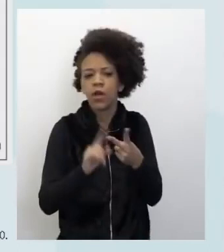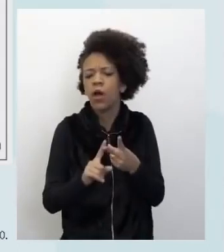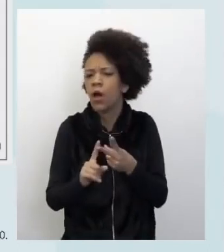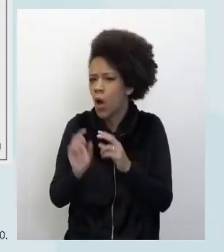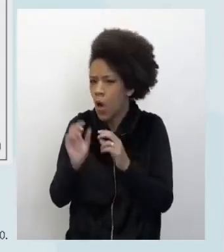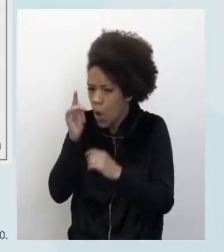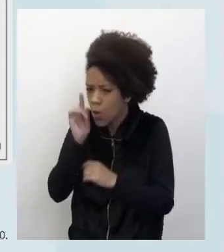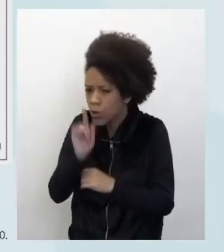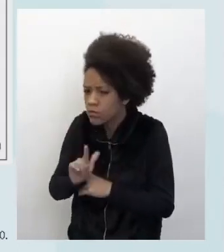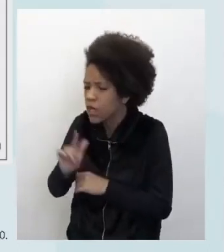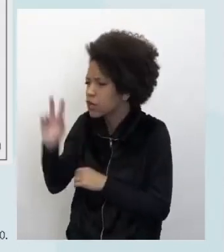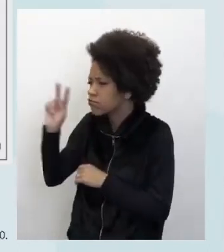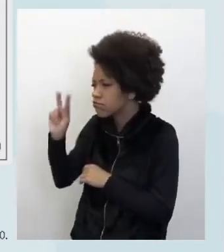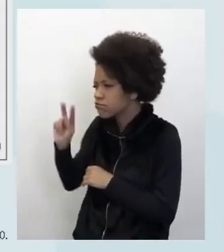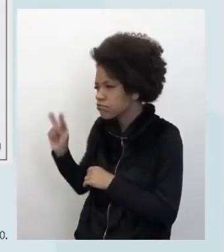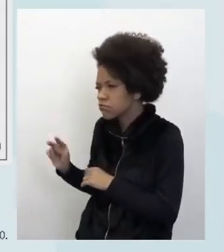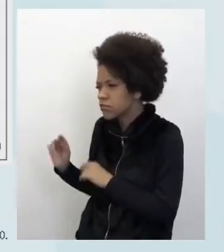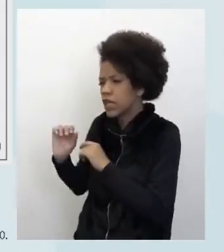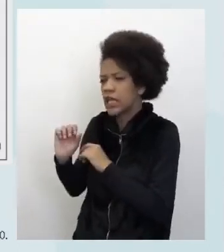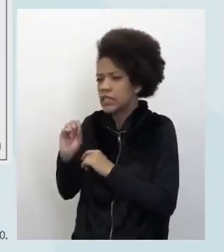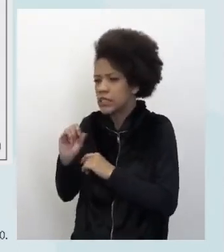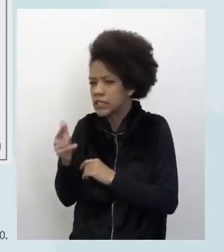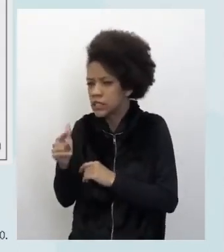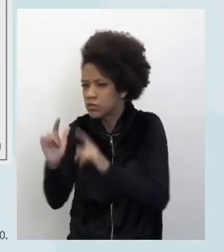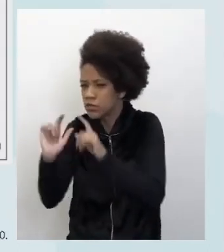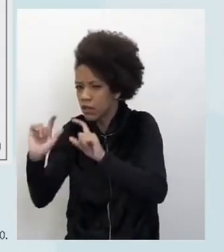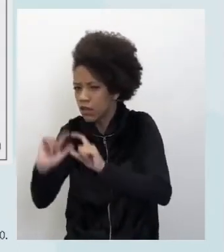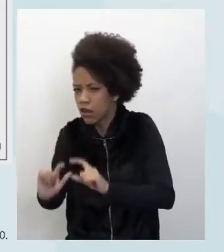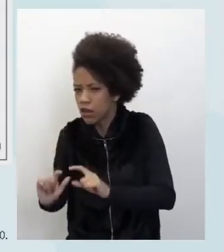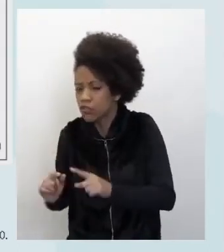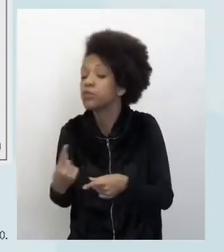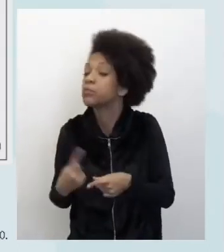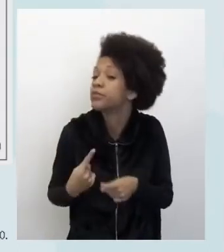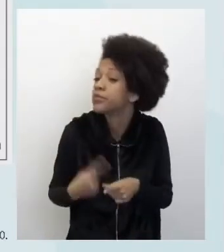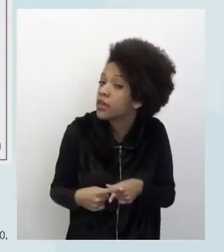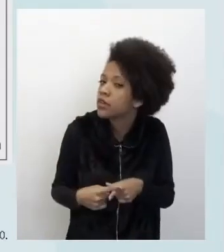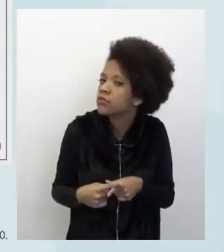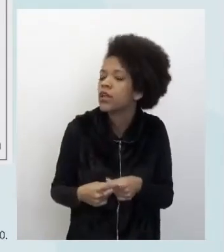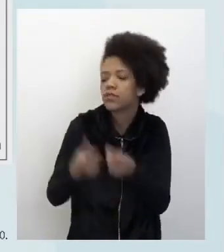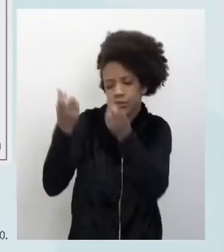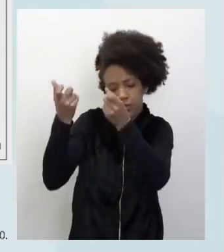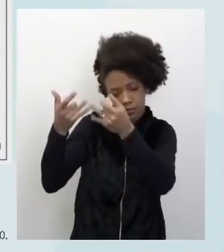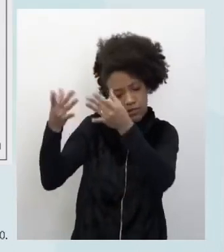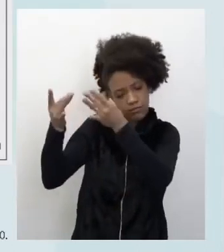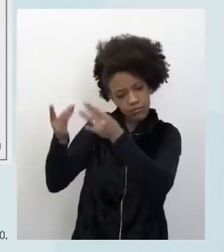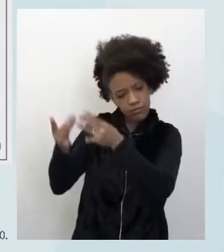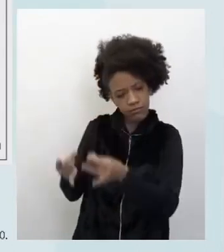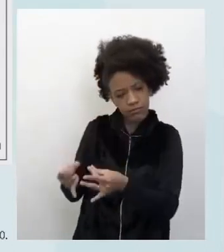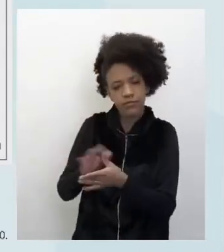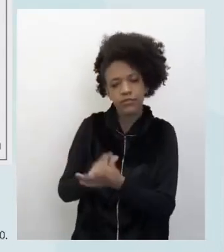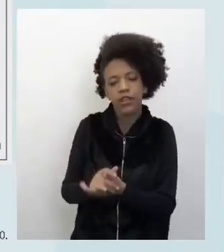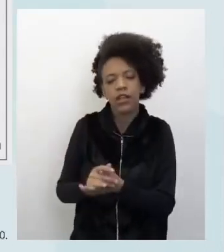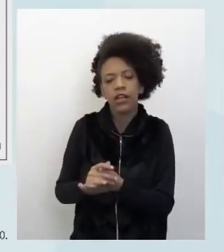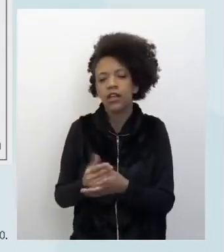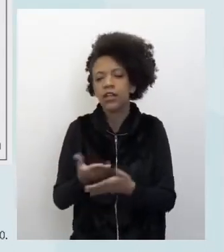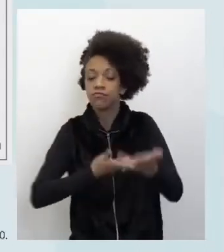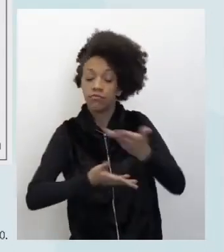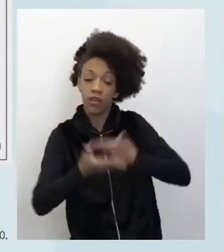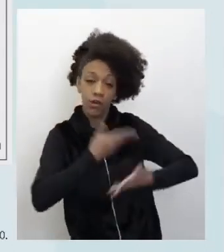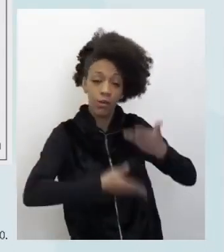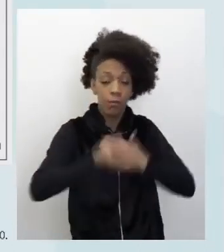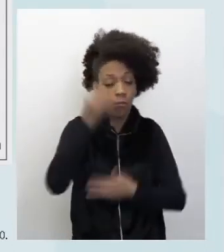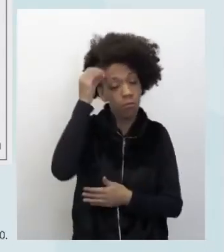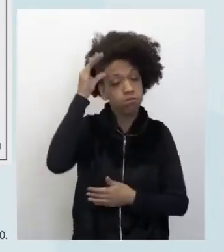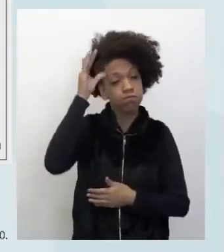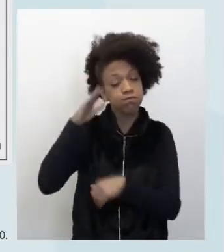possível fazer a leitura do mapa sem a legenda? Por quê? Coloque a sua contribuição, troque conhecimento, o chat ele é